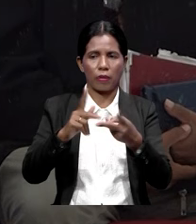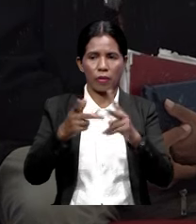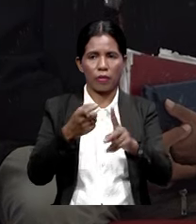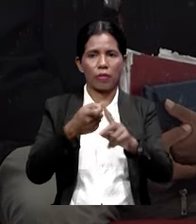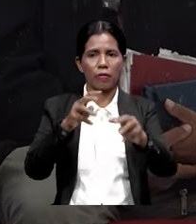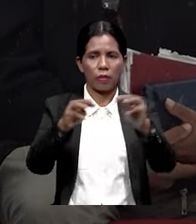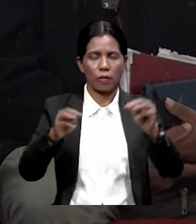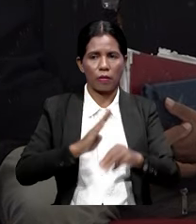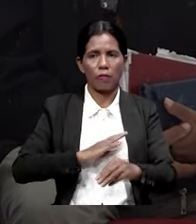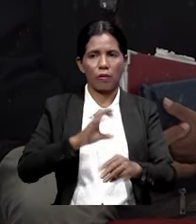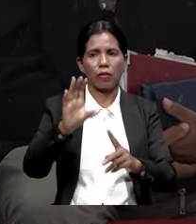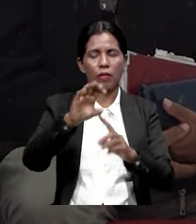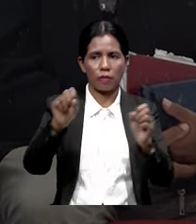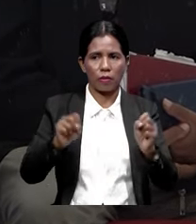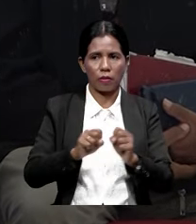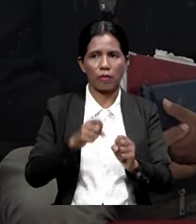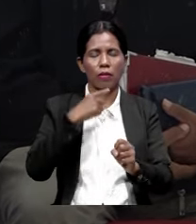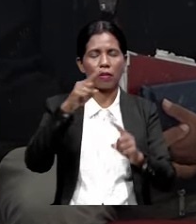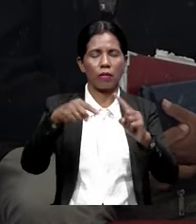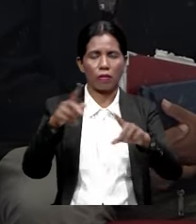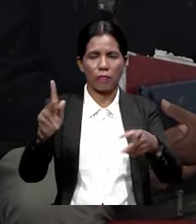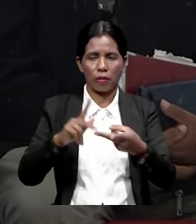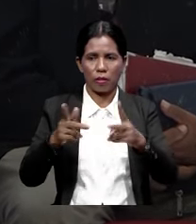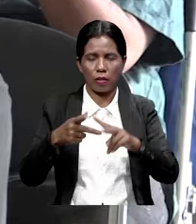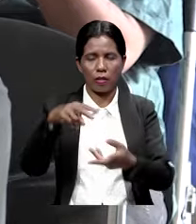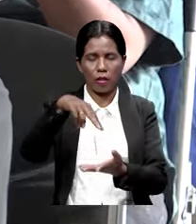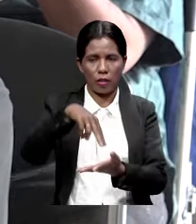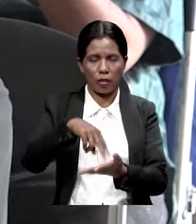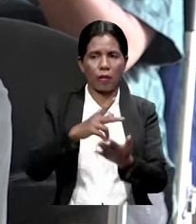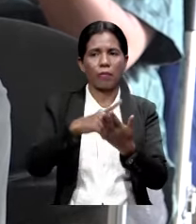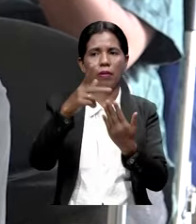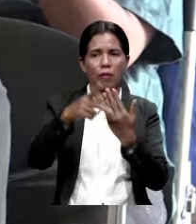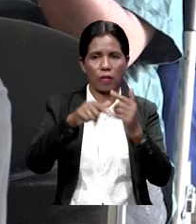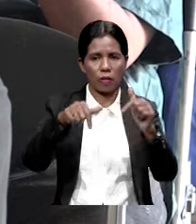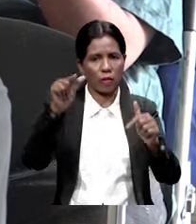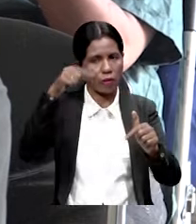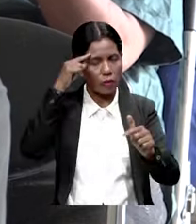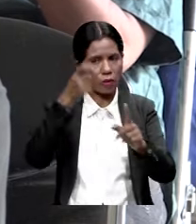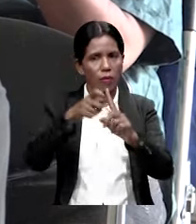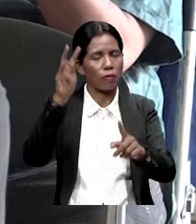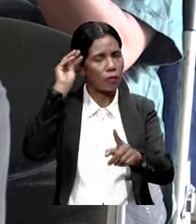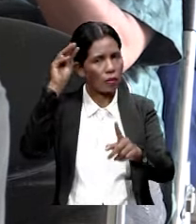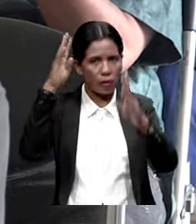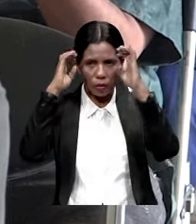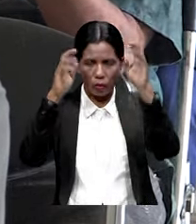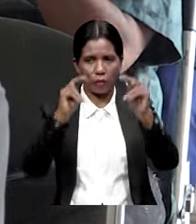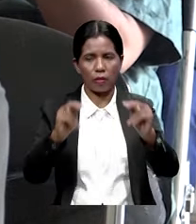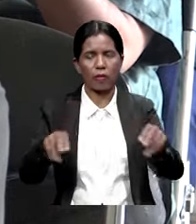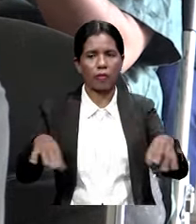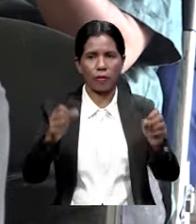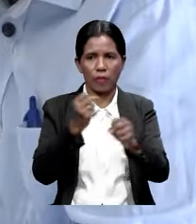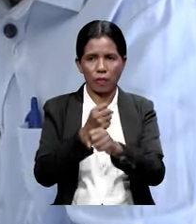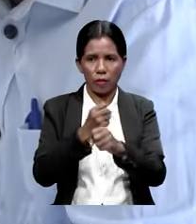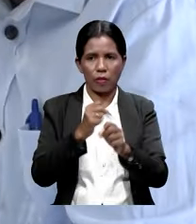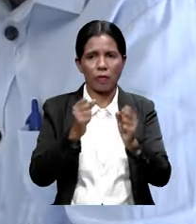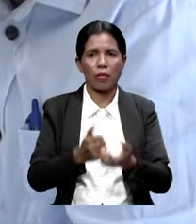ubau kaun. Tuir se fsuku bahamori ba inghira parceiro sira establese ona programa ne, guvernu liu si ministerio edukasaun, persija hametin liutan, nune